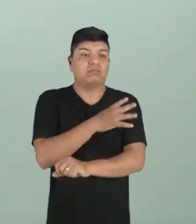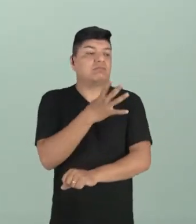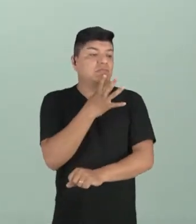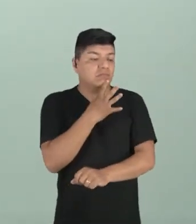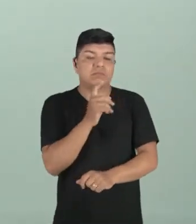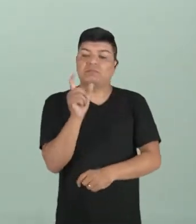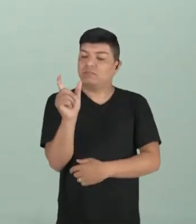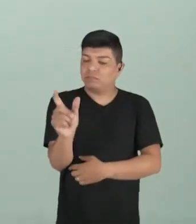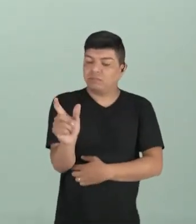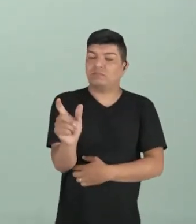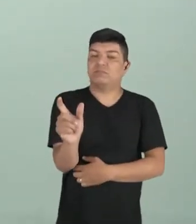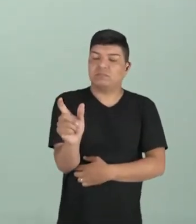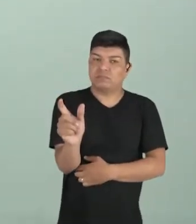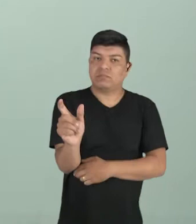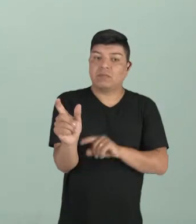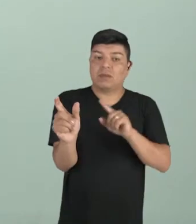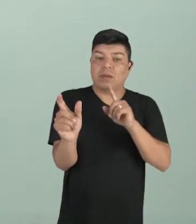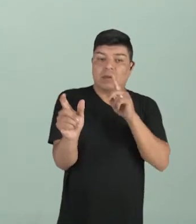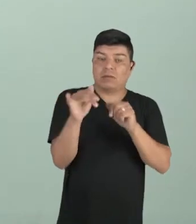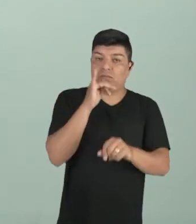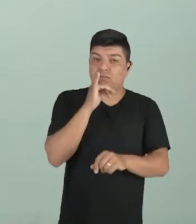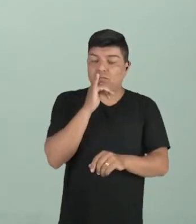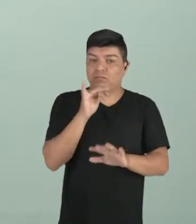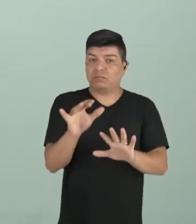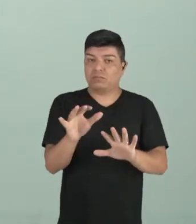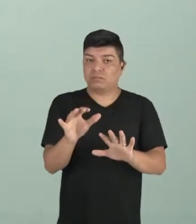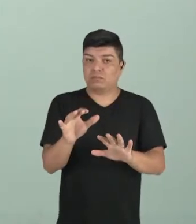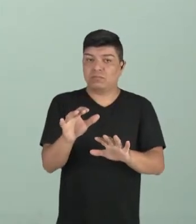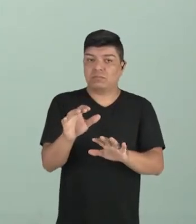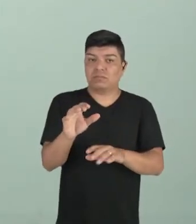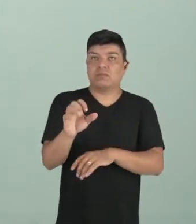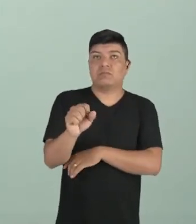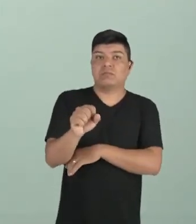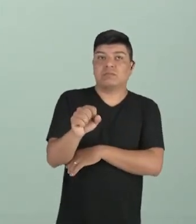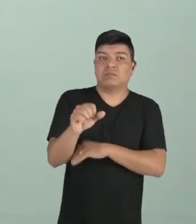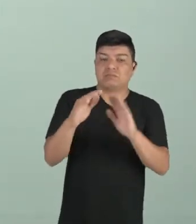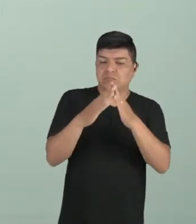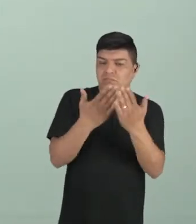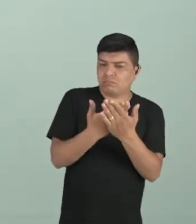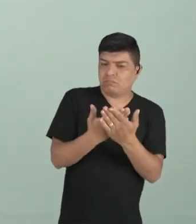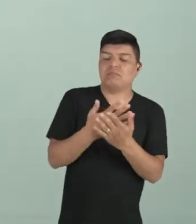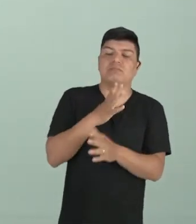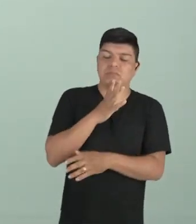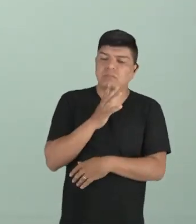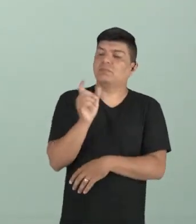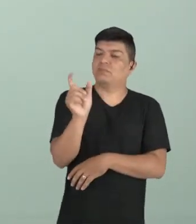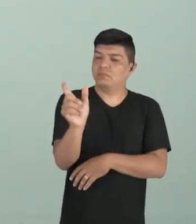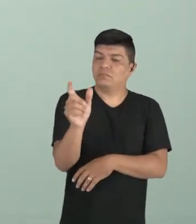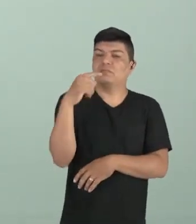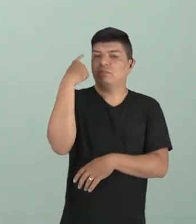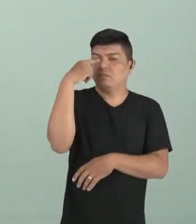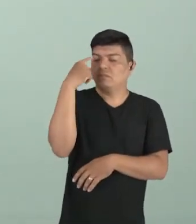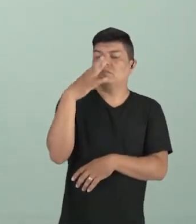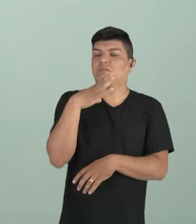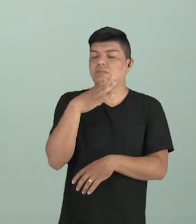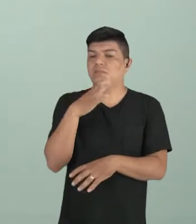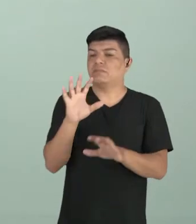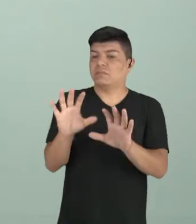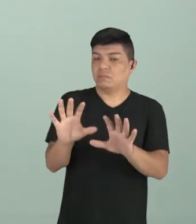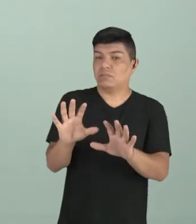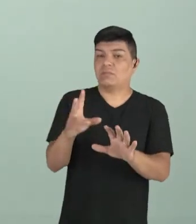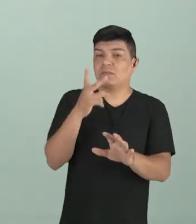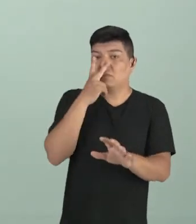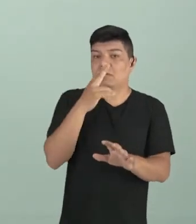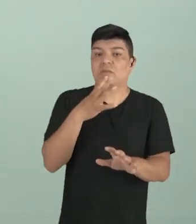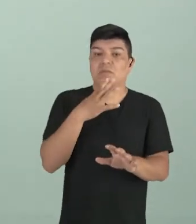a palavra, né. Ah, por exemplo, escuela. Escuela é escola, eu reconheci, eu sei a tradução daquilo ali, né. Então se